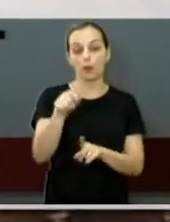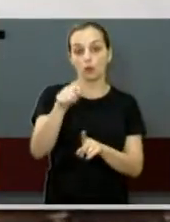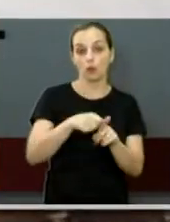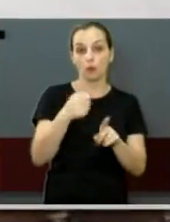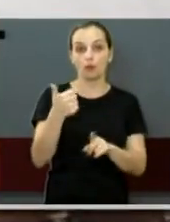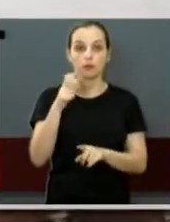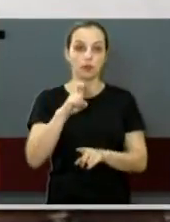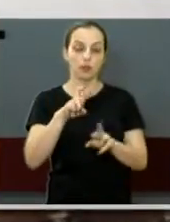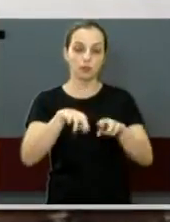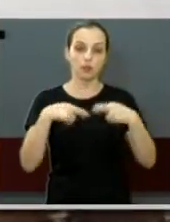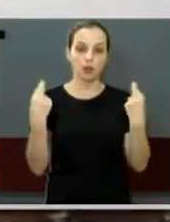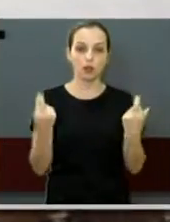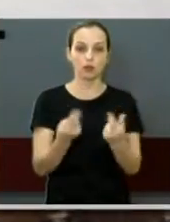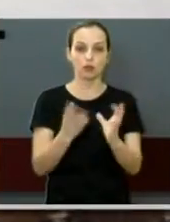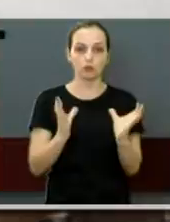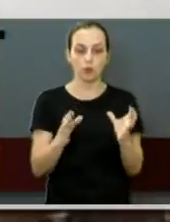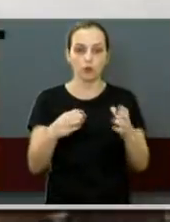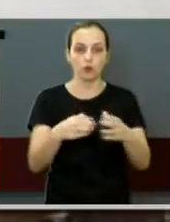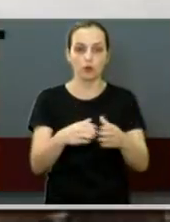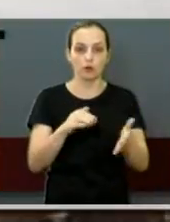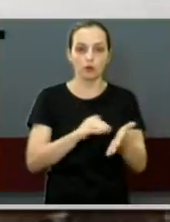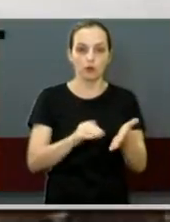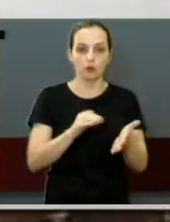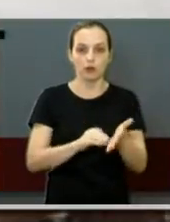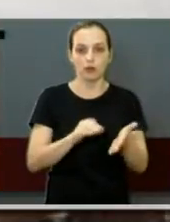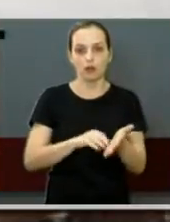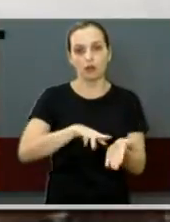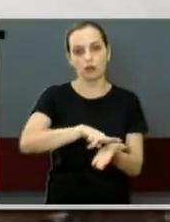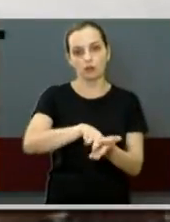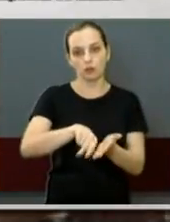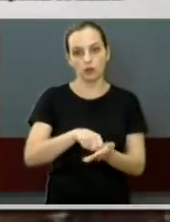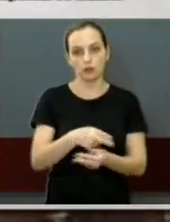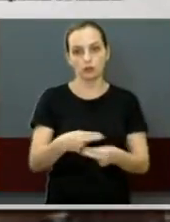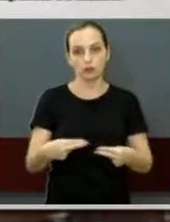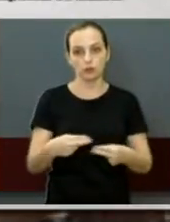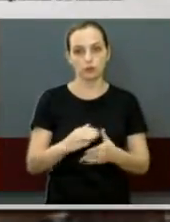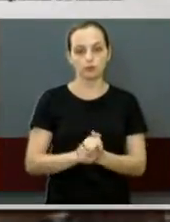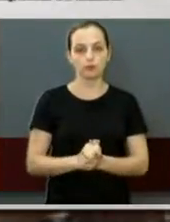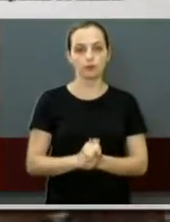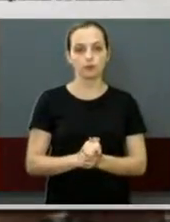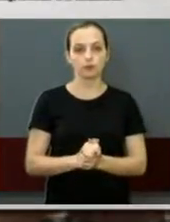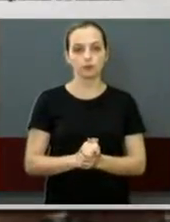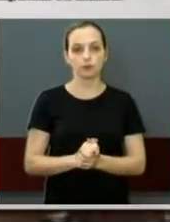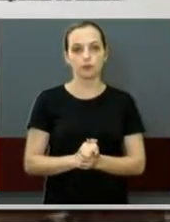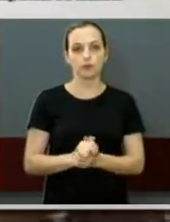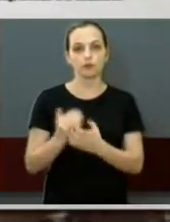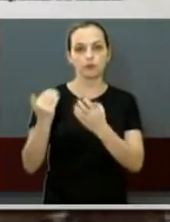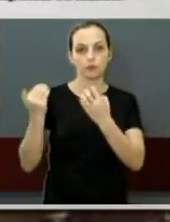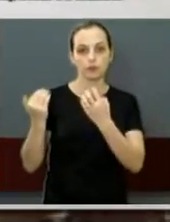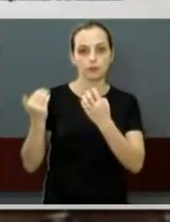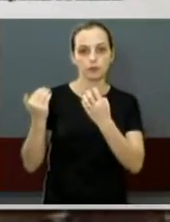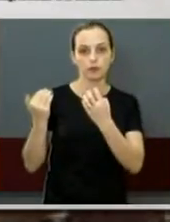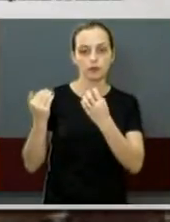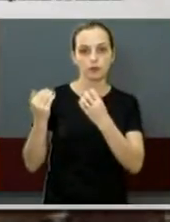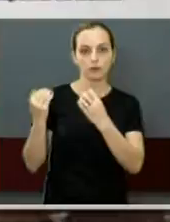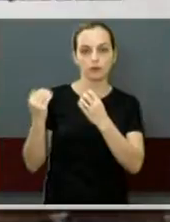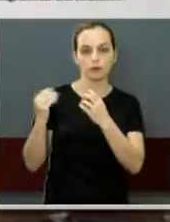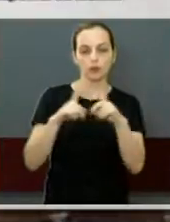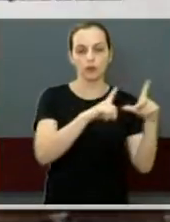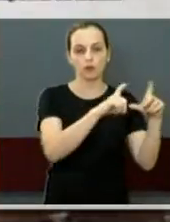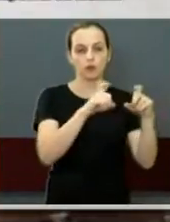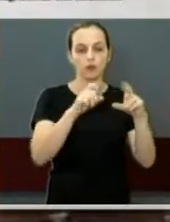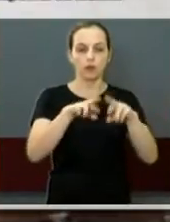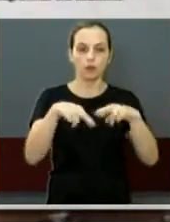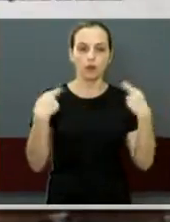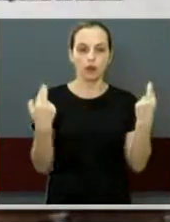15 reuniões com comissões e secretarias. Pode passar. E aí tem algumas fotos de reuniões. Eu